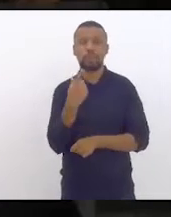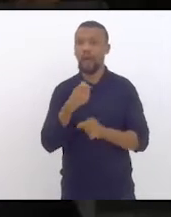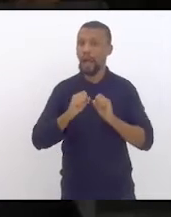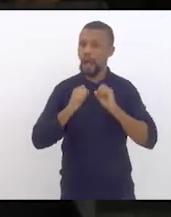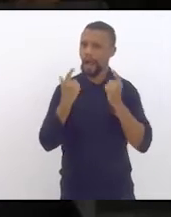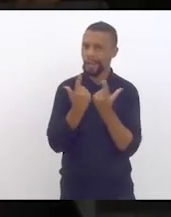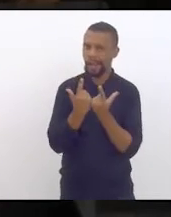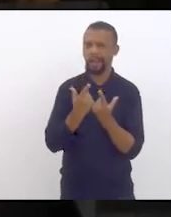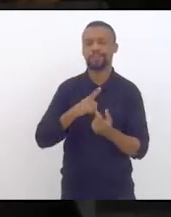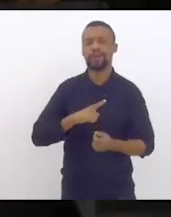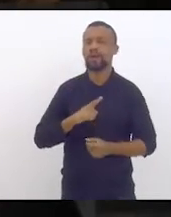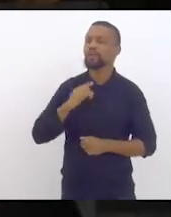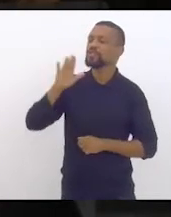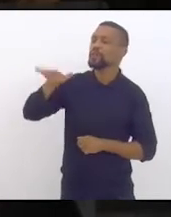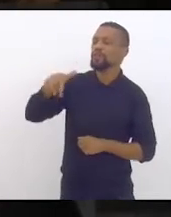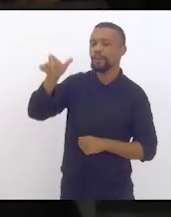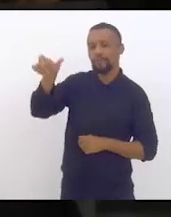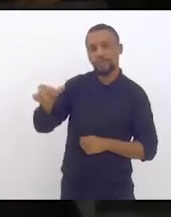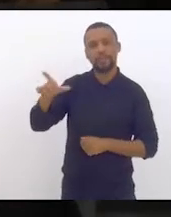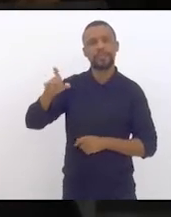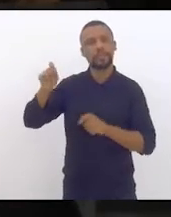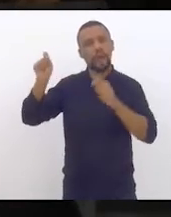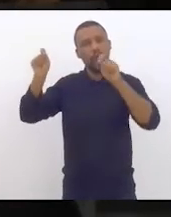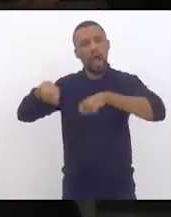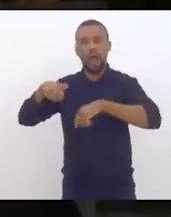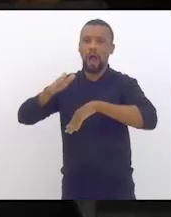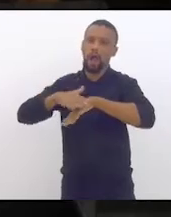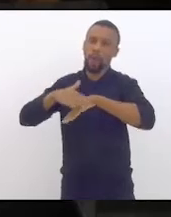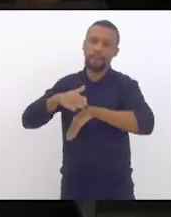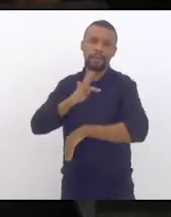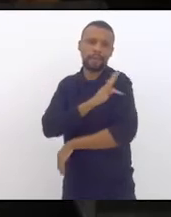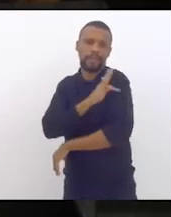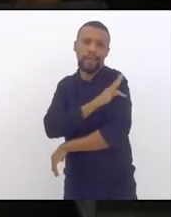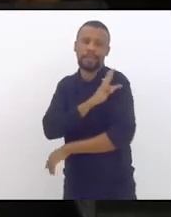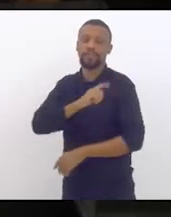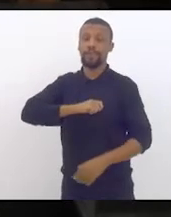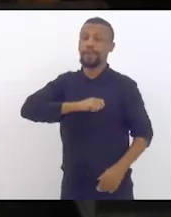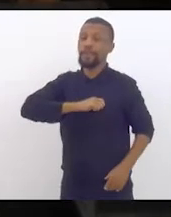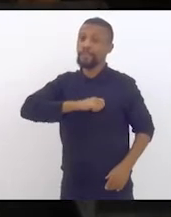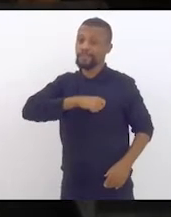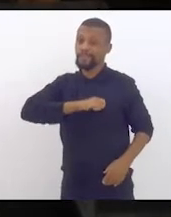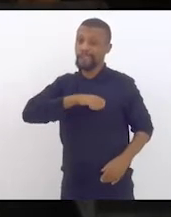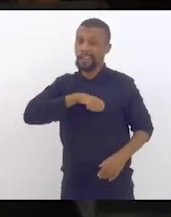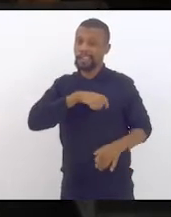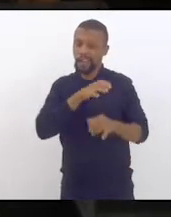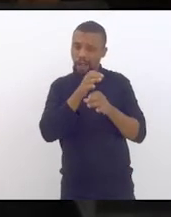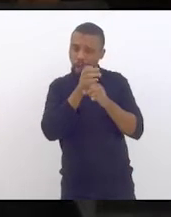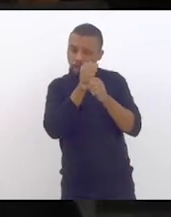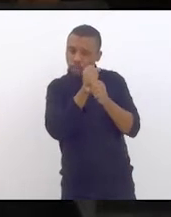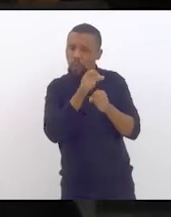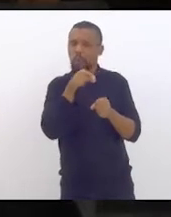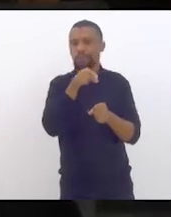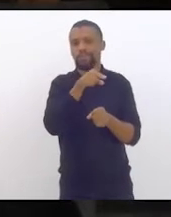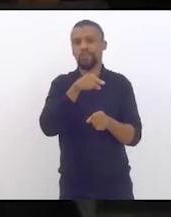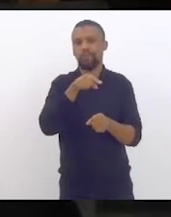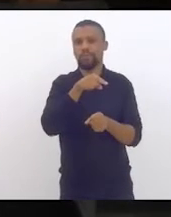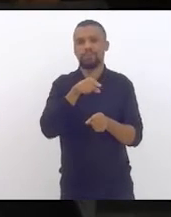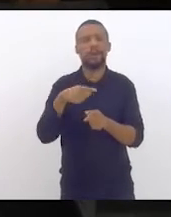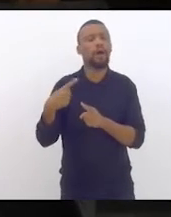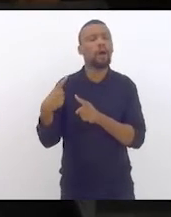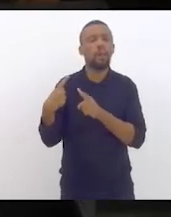competência técnica de fazer essa auditoria nas contas aqui até porque